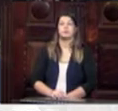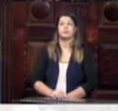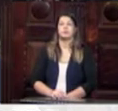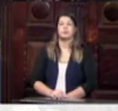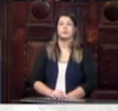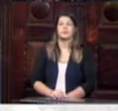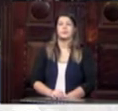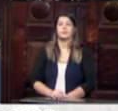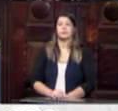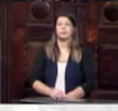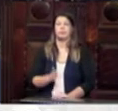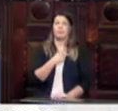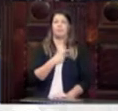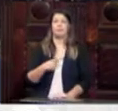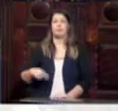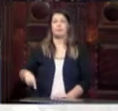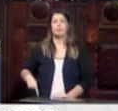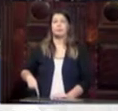Senhora Presidente,